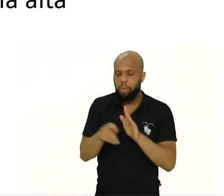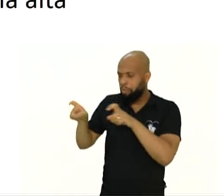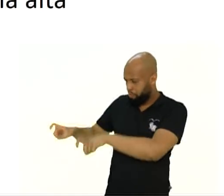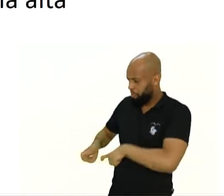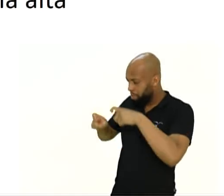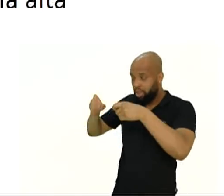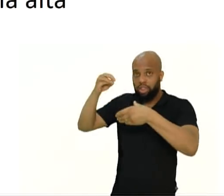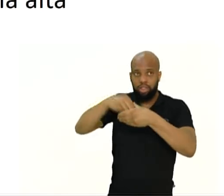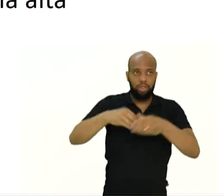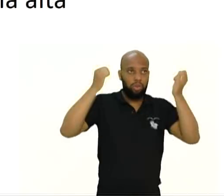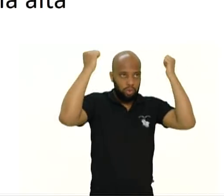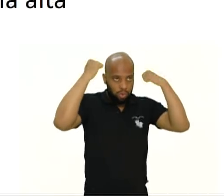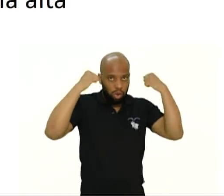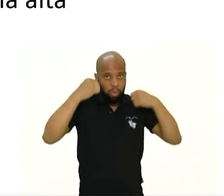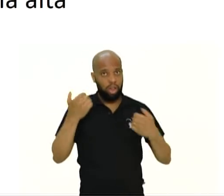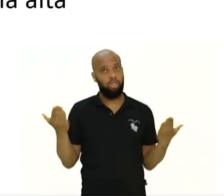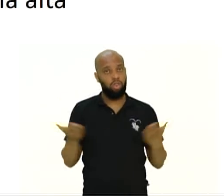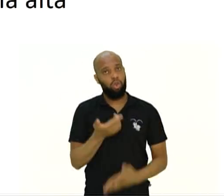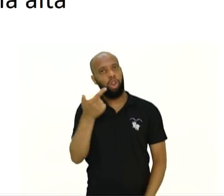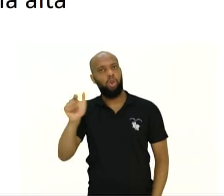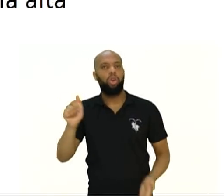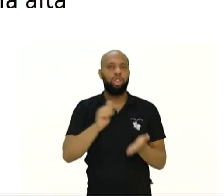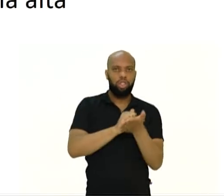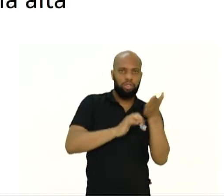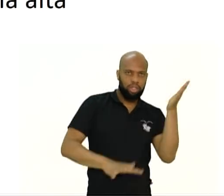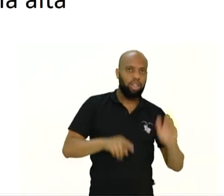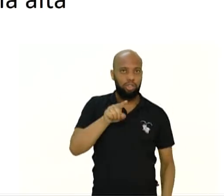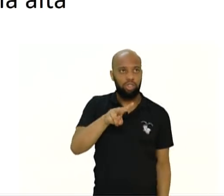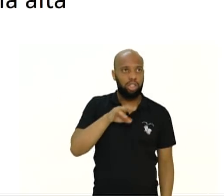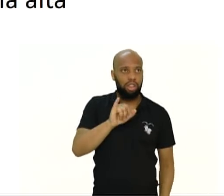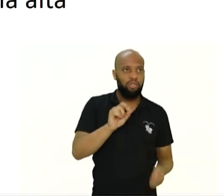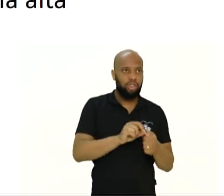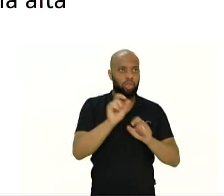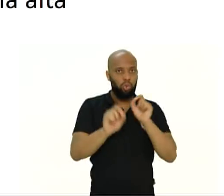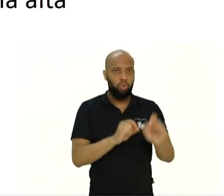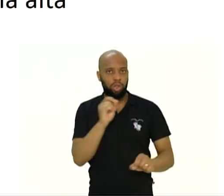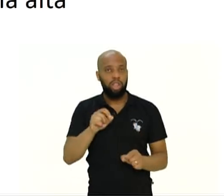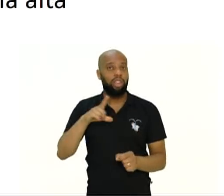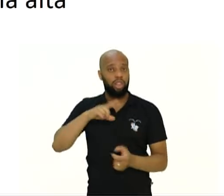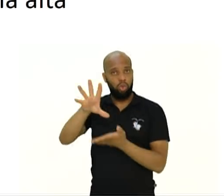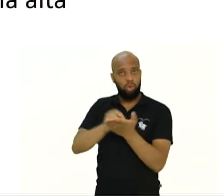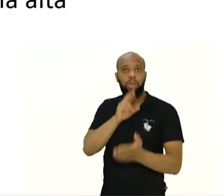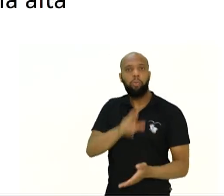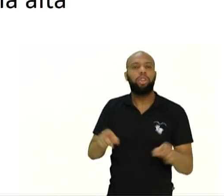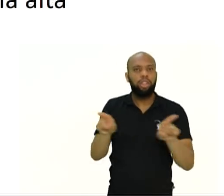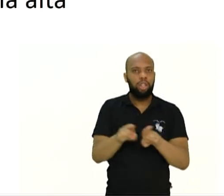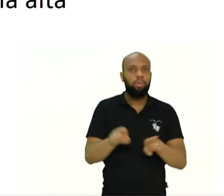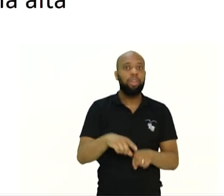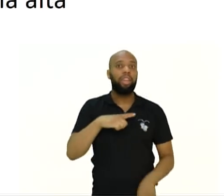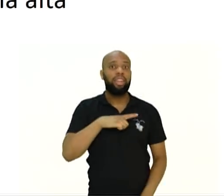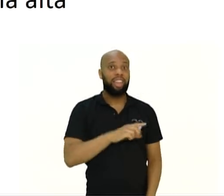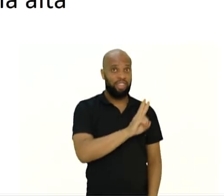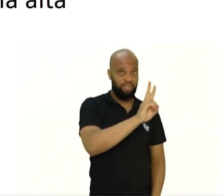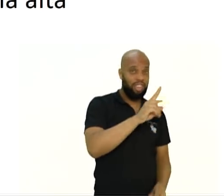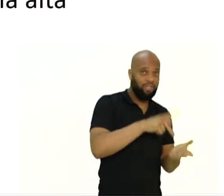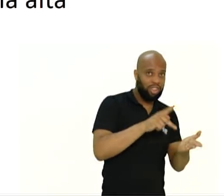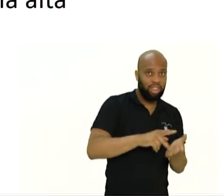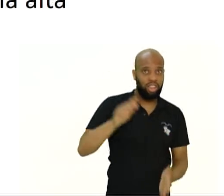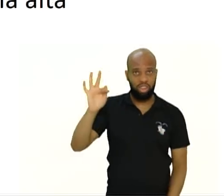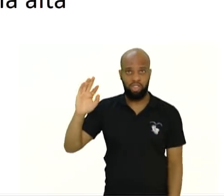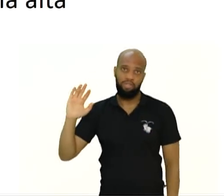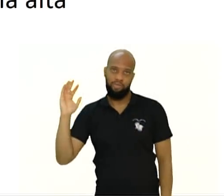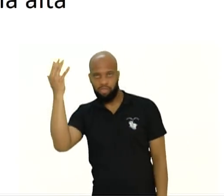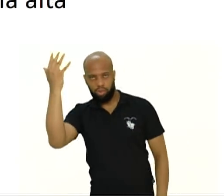México. E agora nós vamos para mais uma atividade, né? Agora para vocês copiarem e responderem no caderno. Atividade número